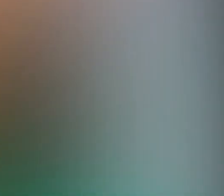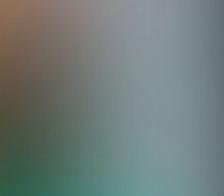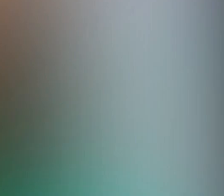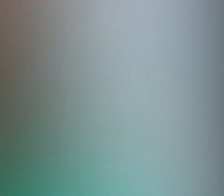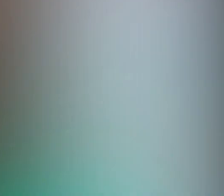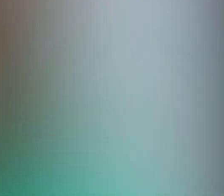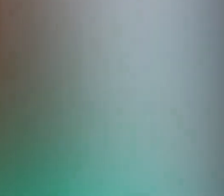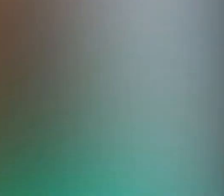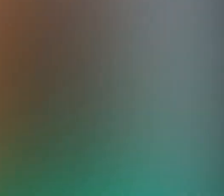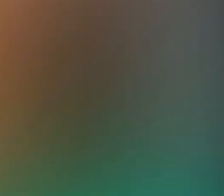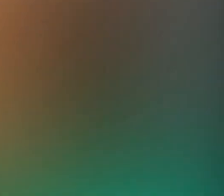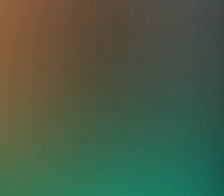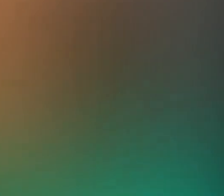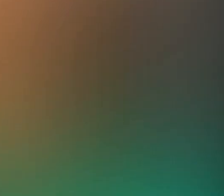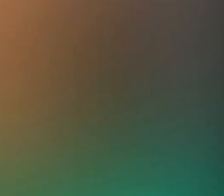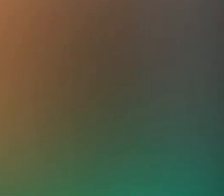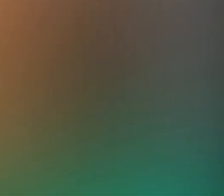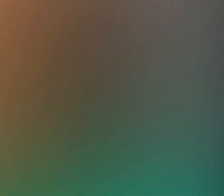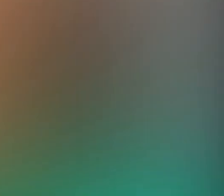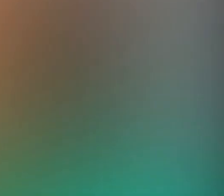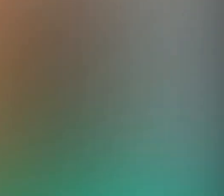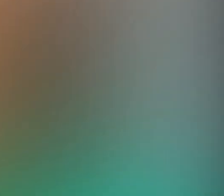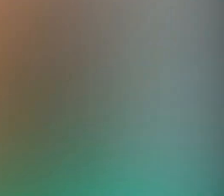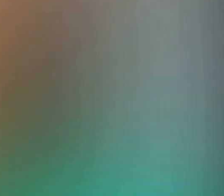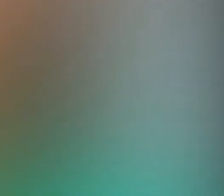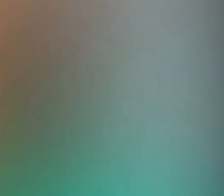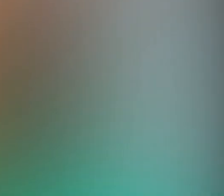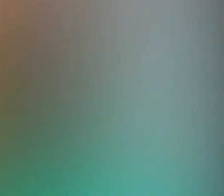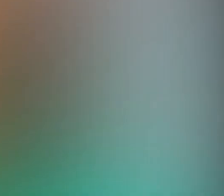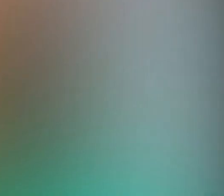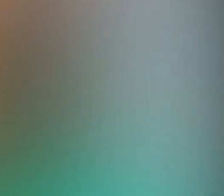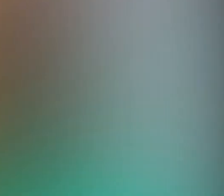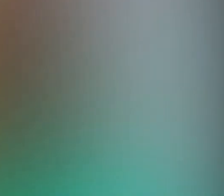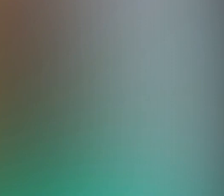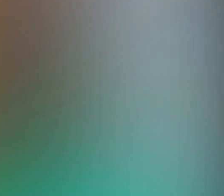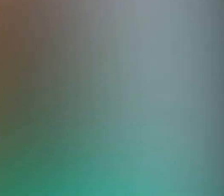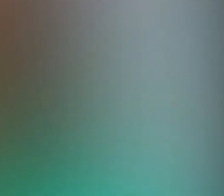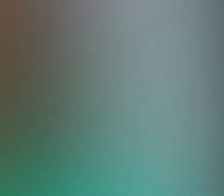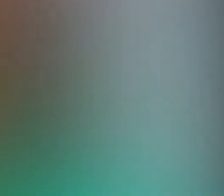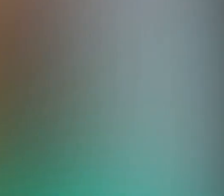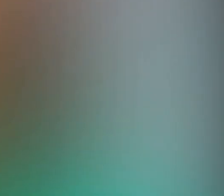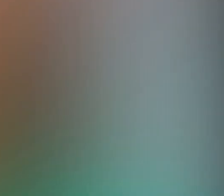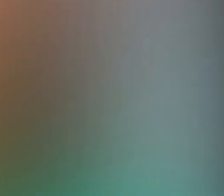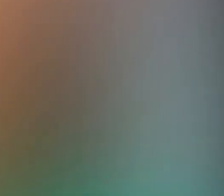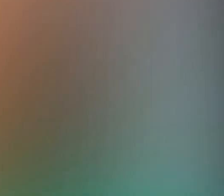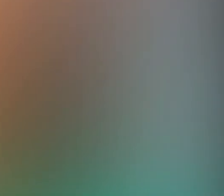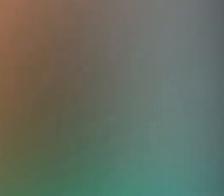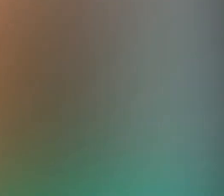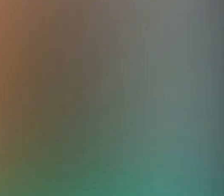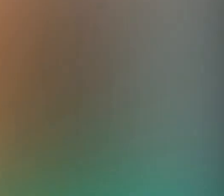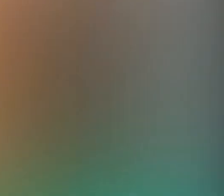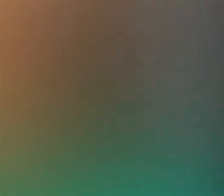encontra em 2 Timóteo 1:7, que diz, que o Senhor não nos deu um espírito de